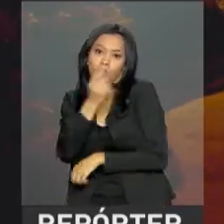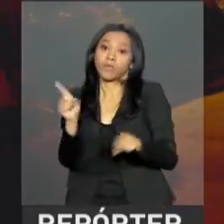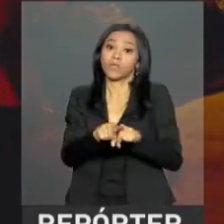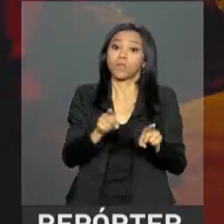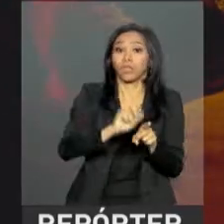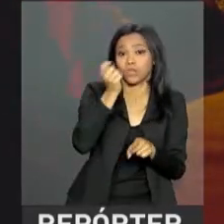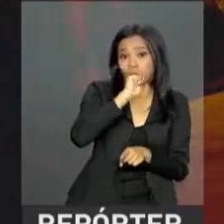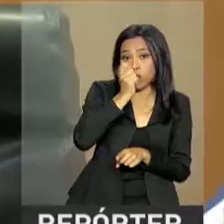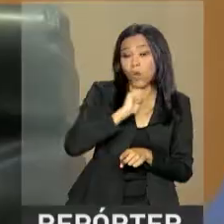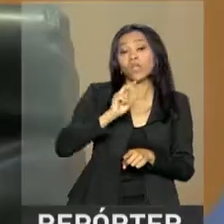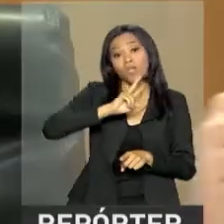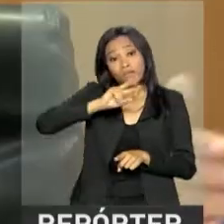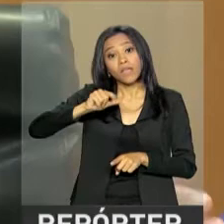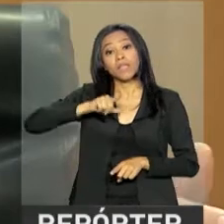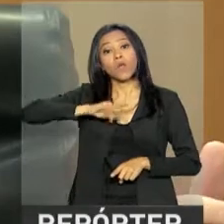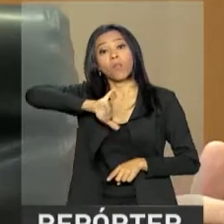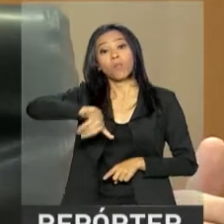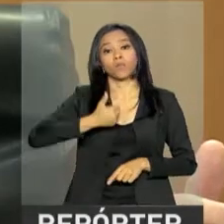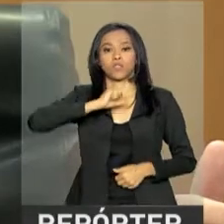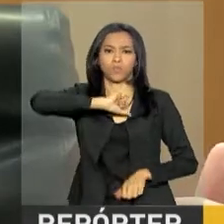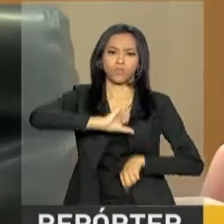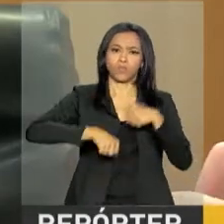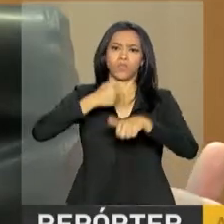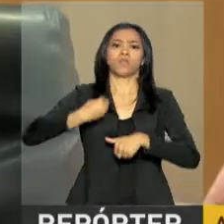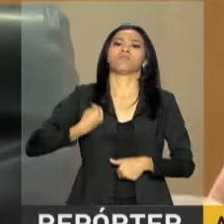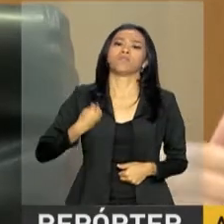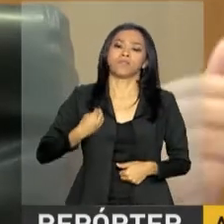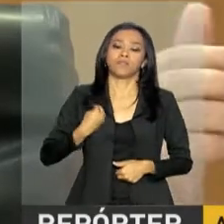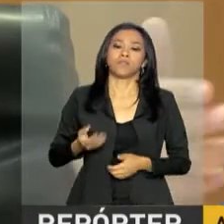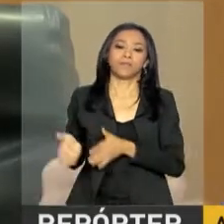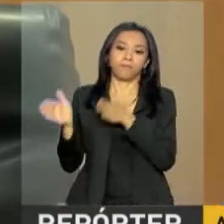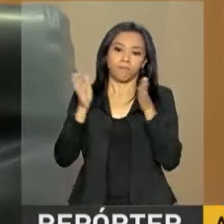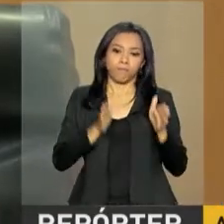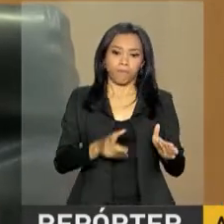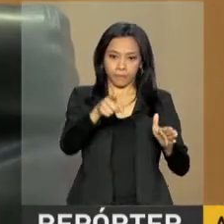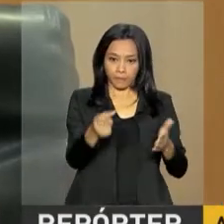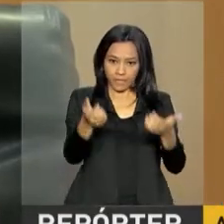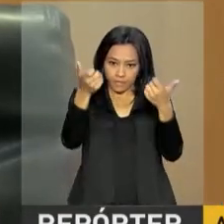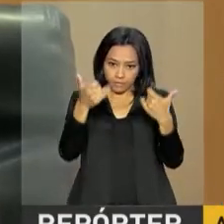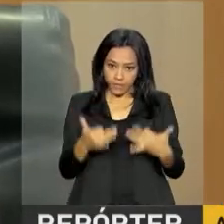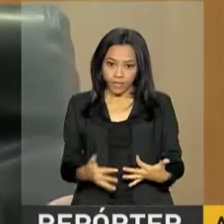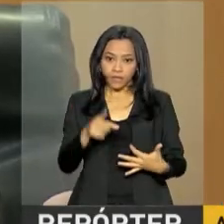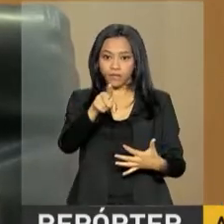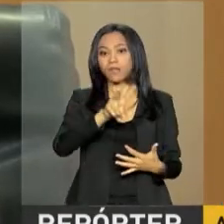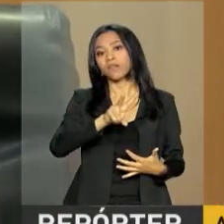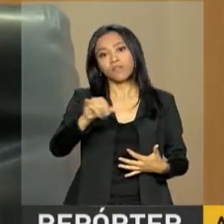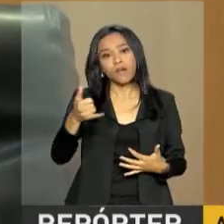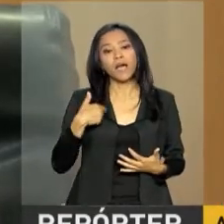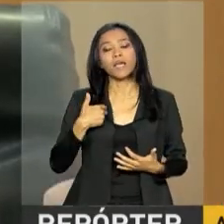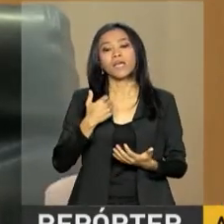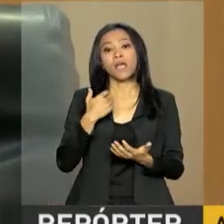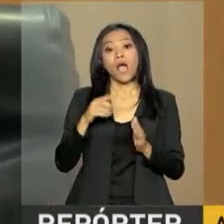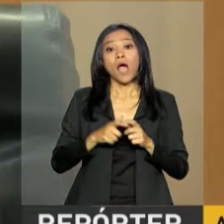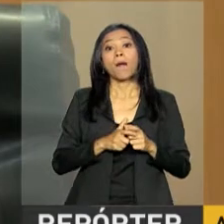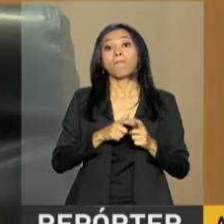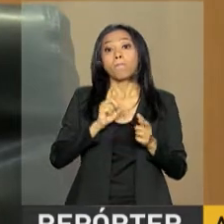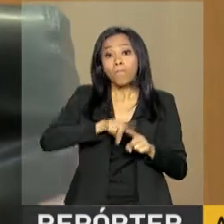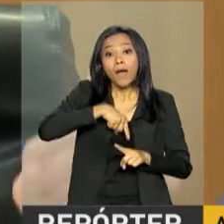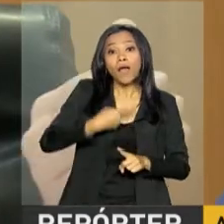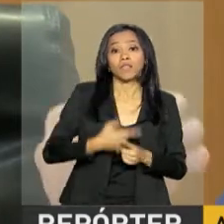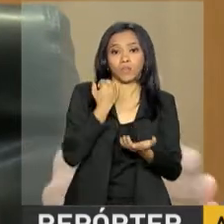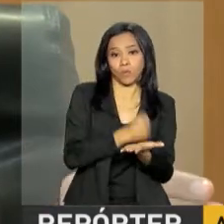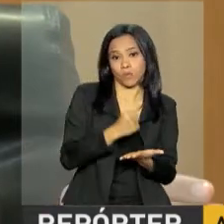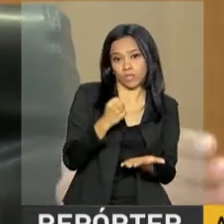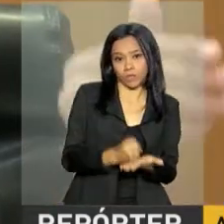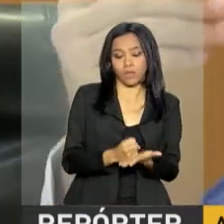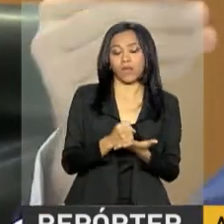de mudar de vida além de articulações do governo do bando a capacidade de contratação da entidade